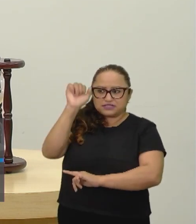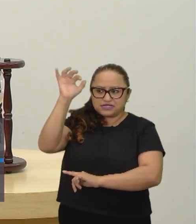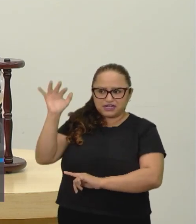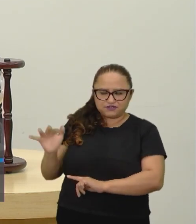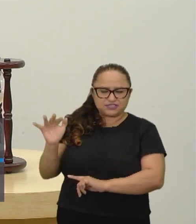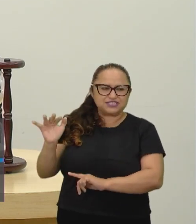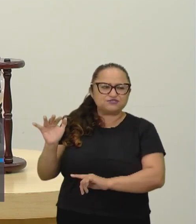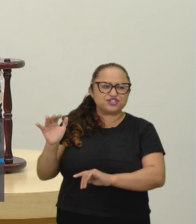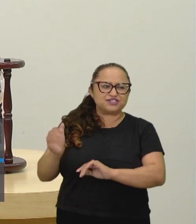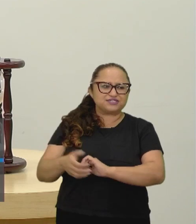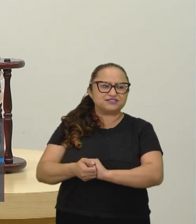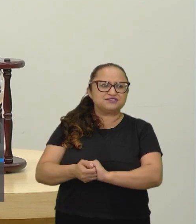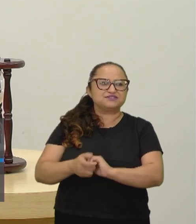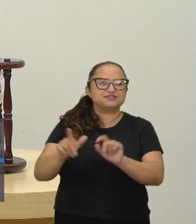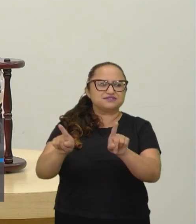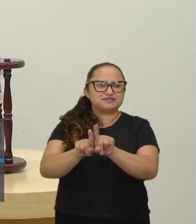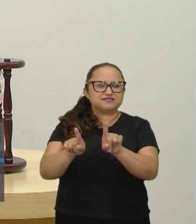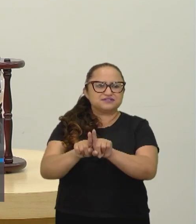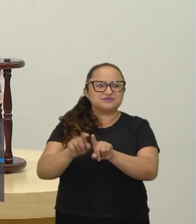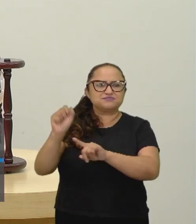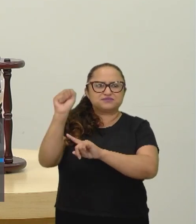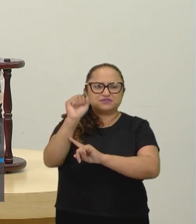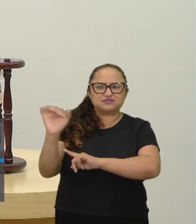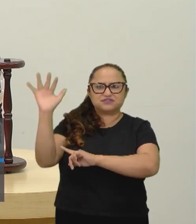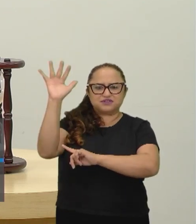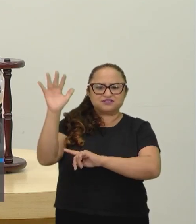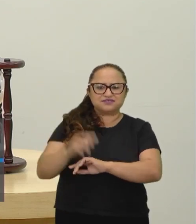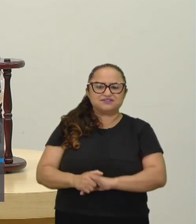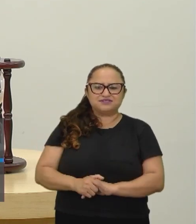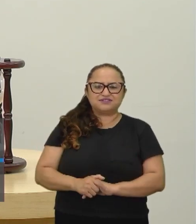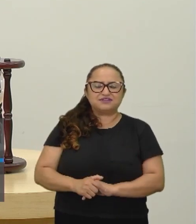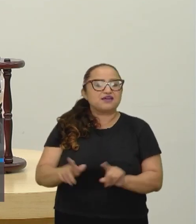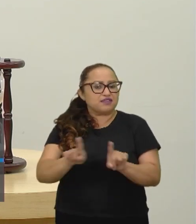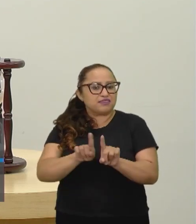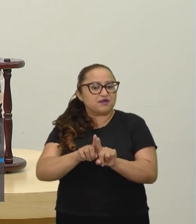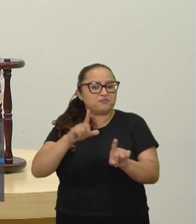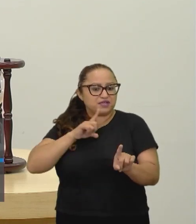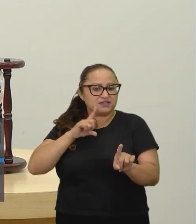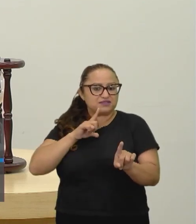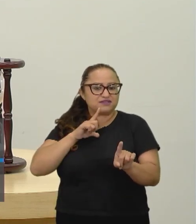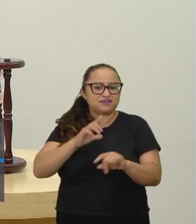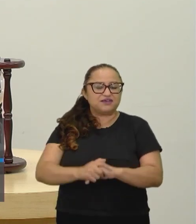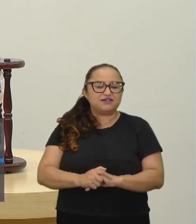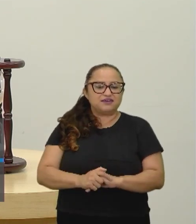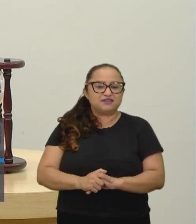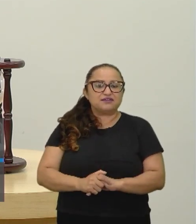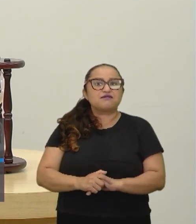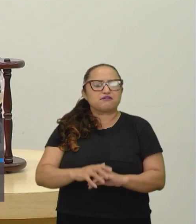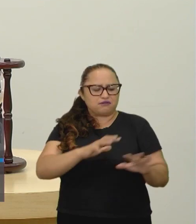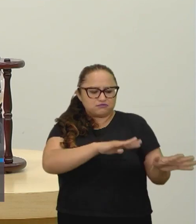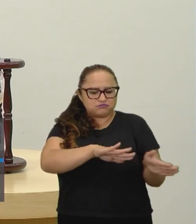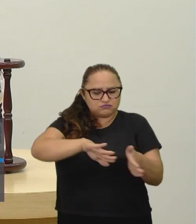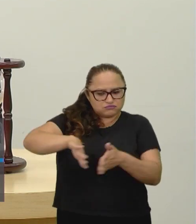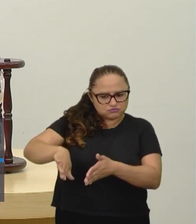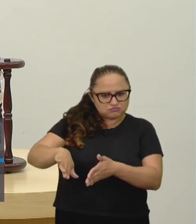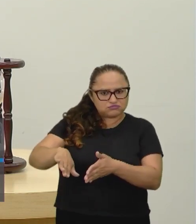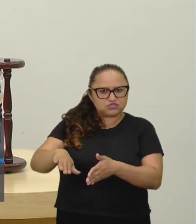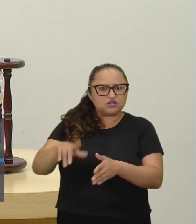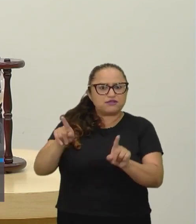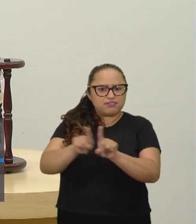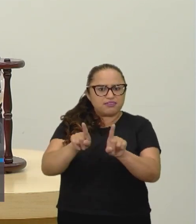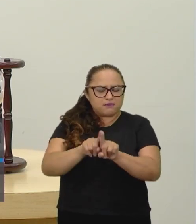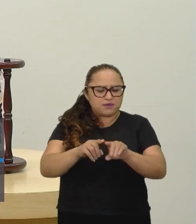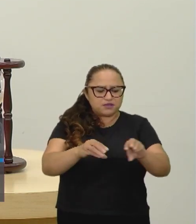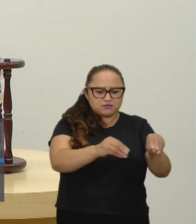Ásia, e a Conferência de Bandung, ela vem contra o colonialismo, né? Eles querem retirar a Europa do solo